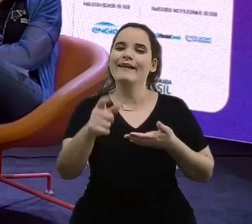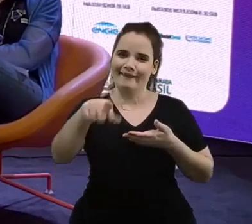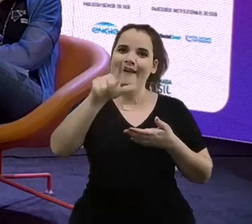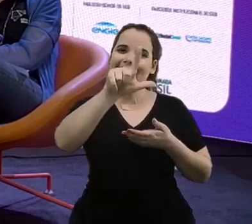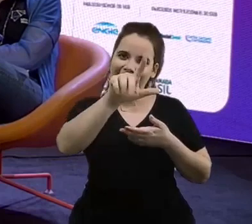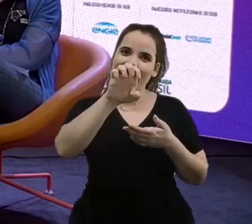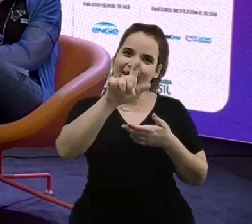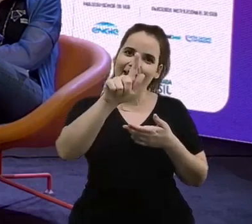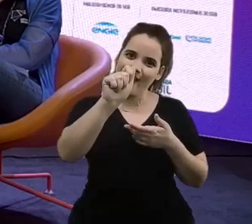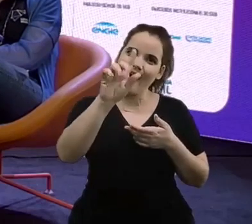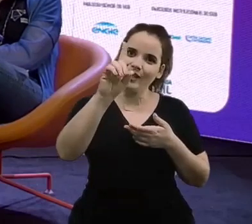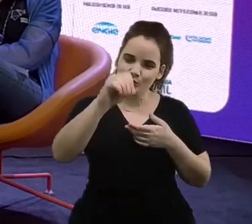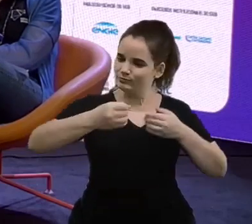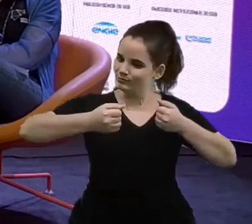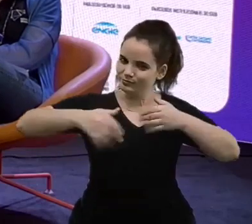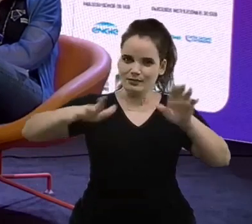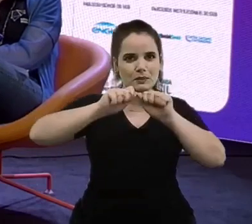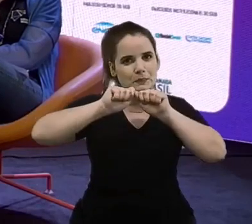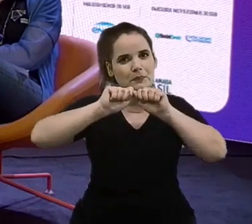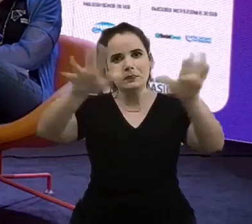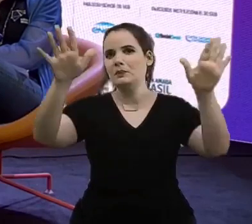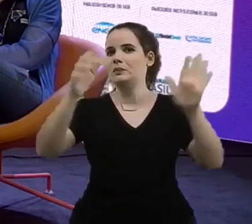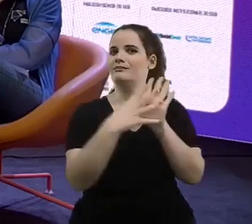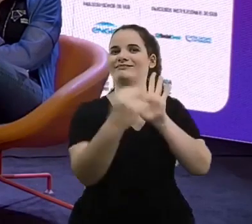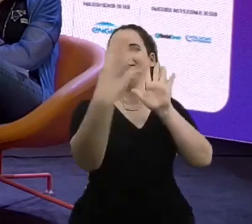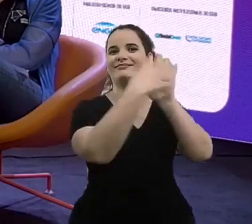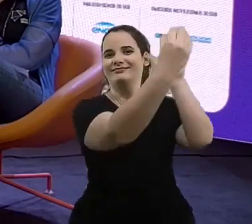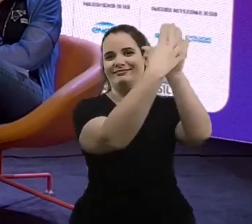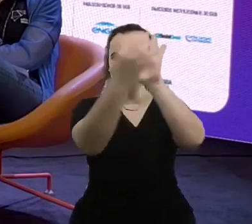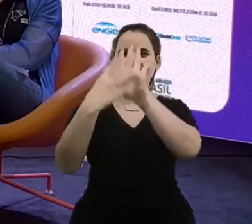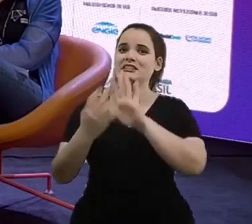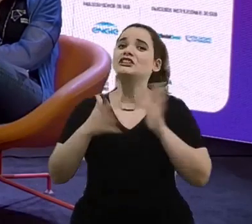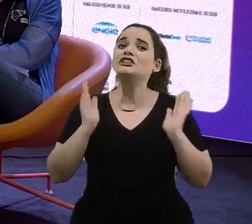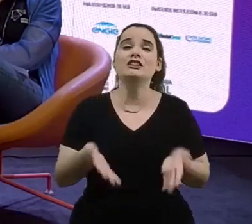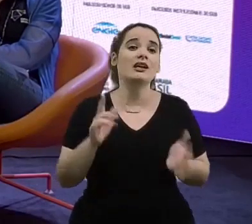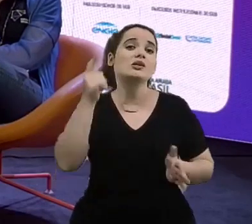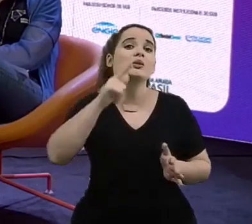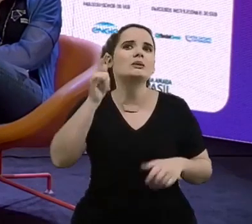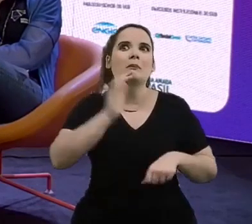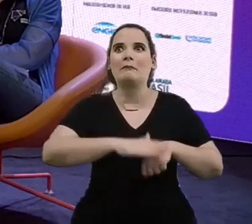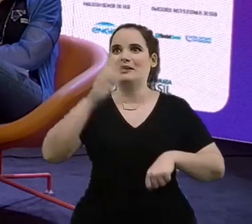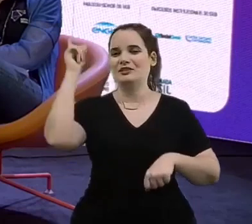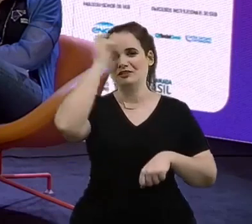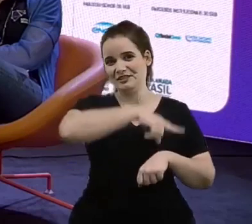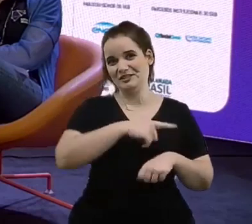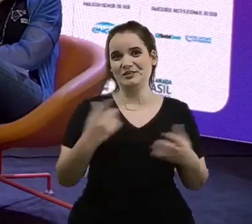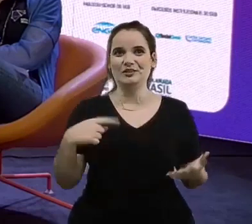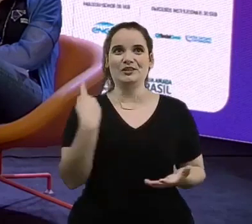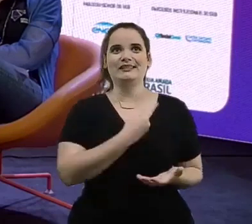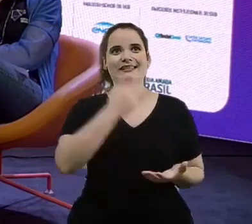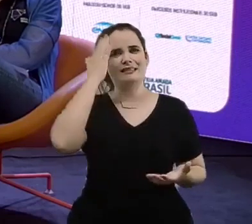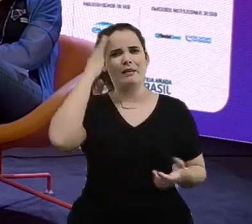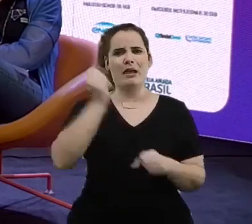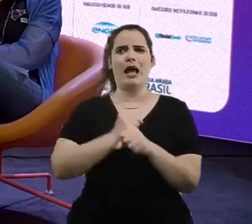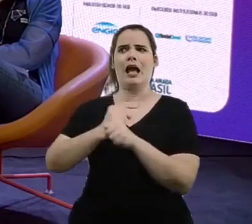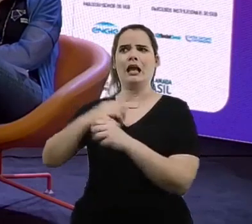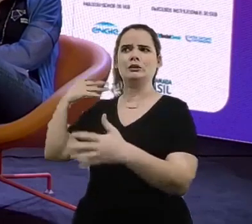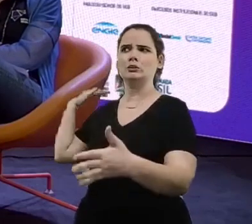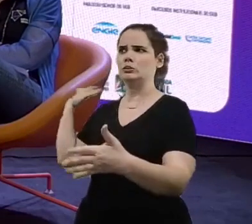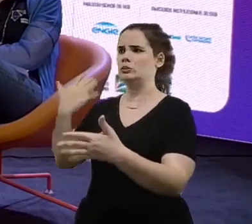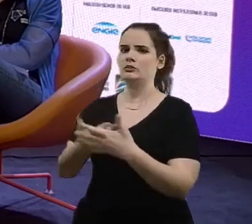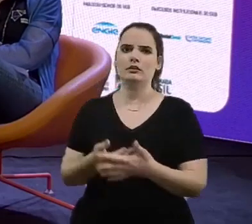impressão, né, o nosso DNA sobre a visão da Covid-19, né, a gente vai a trabalhar avançando